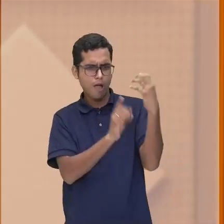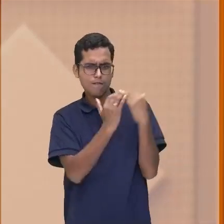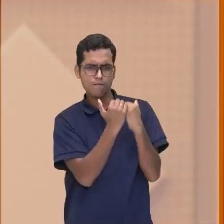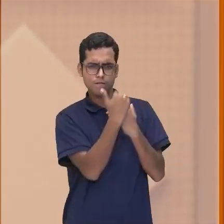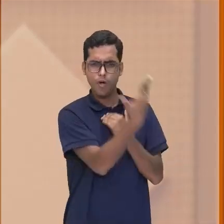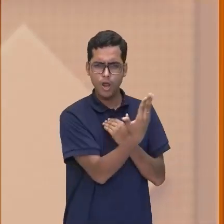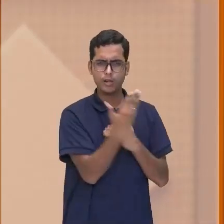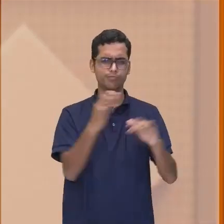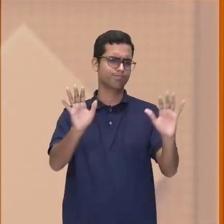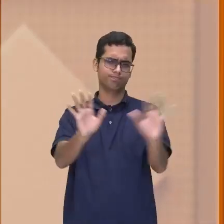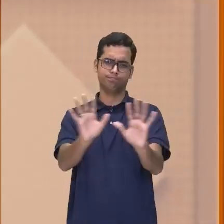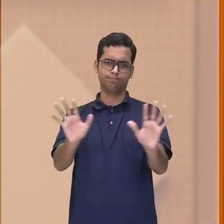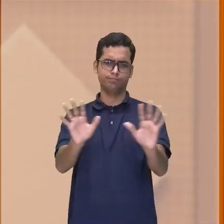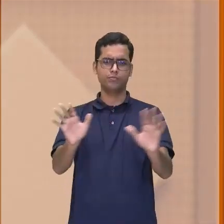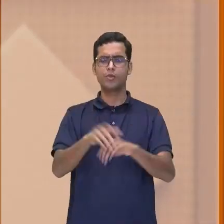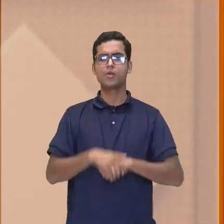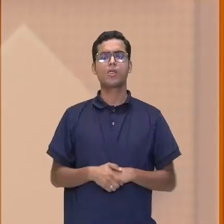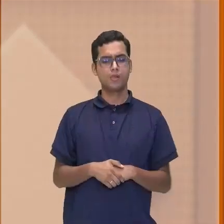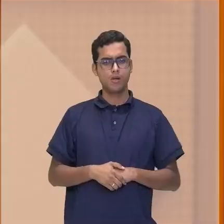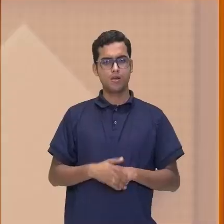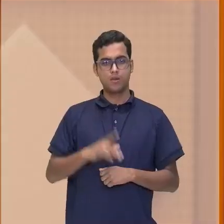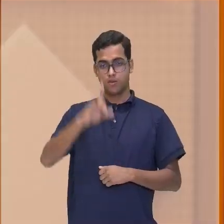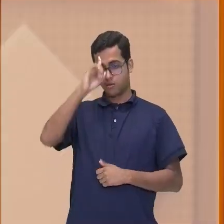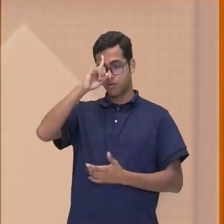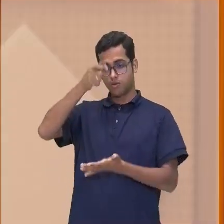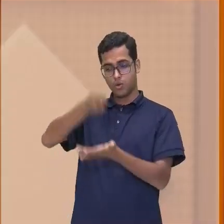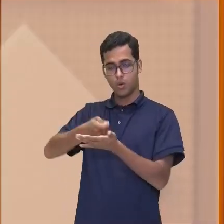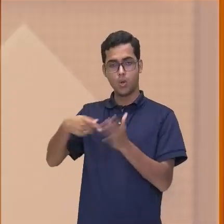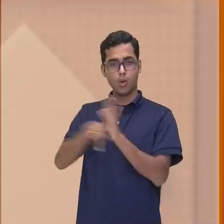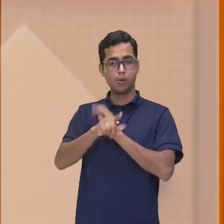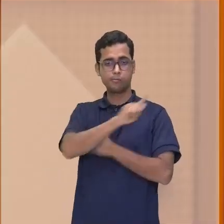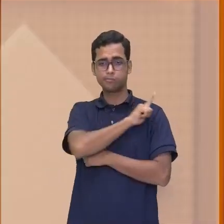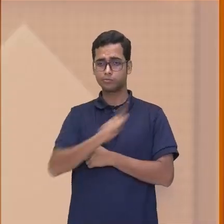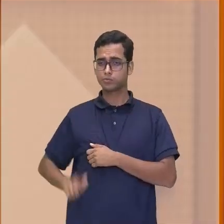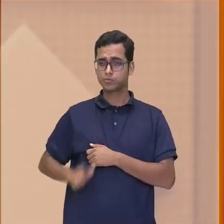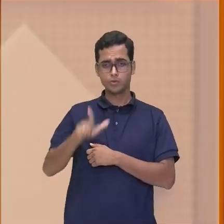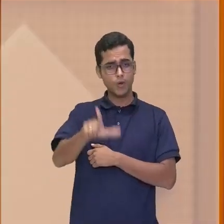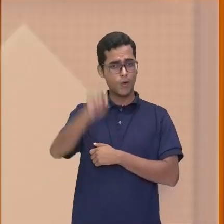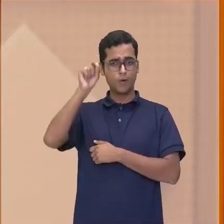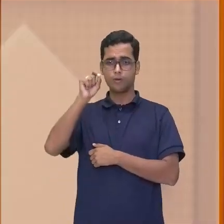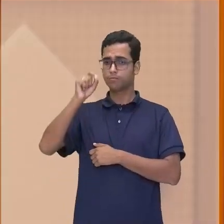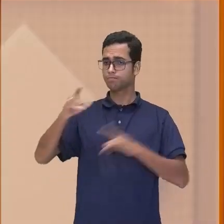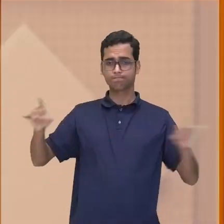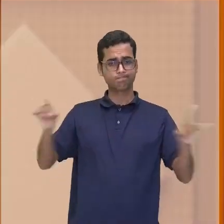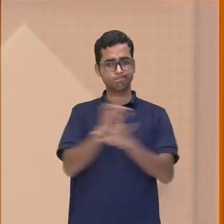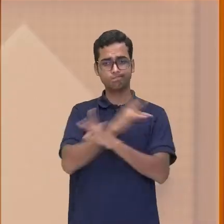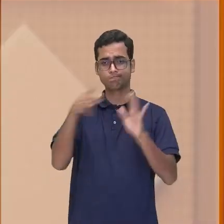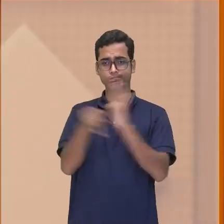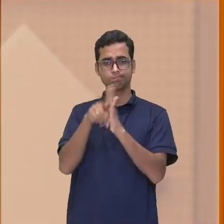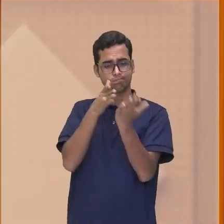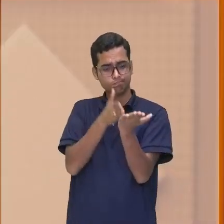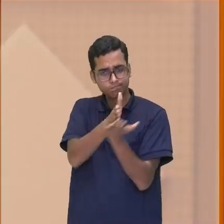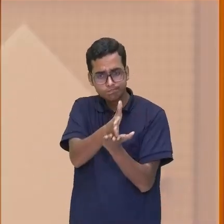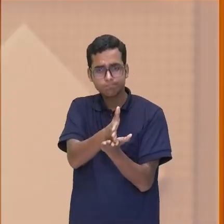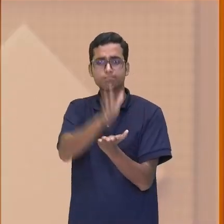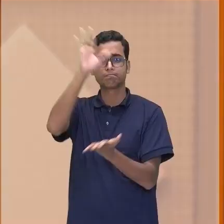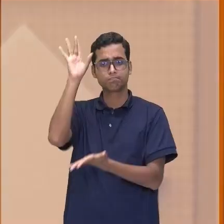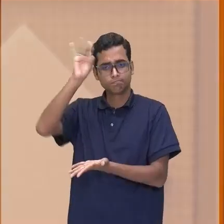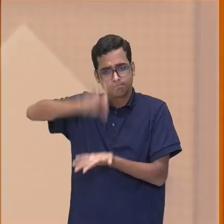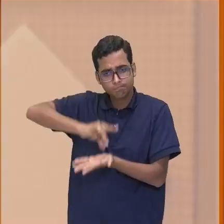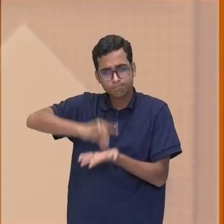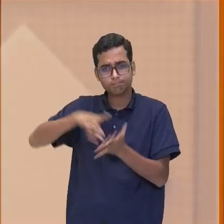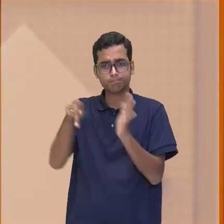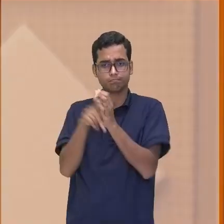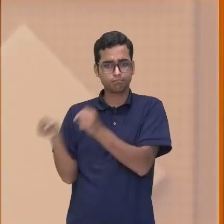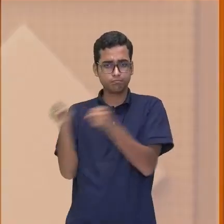ou externas. O governante tomou aquela decisão e pronto, e acabou-se. Então, Bodin ele vai confirmar essa questão da